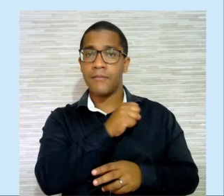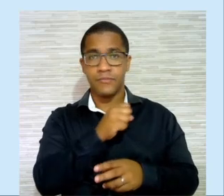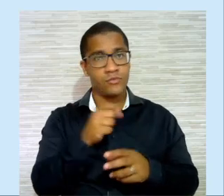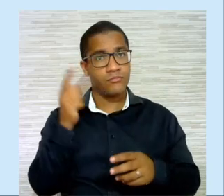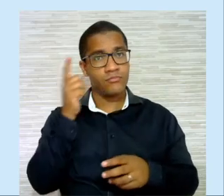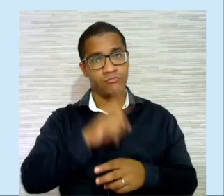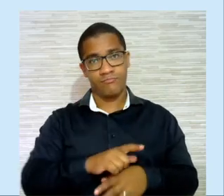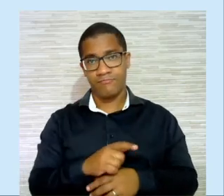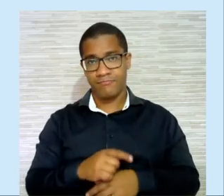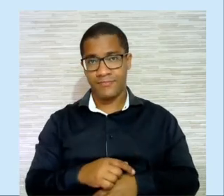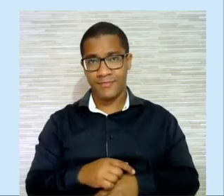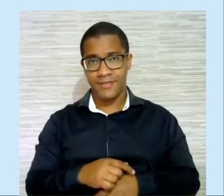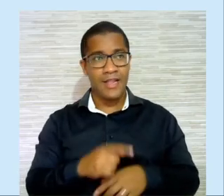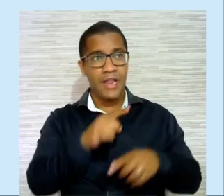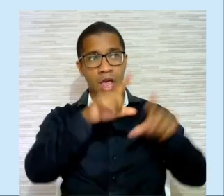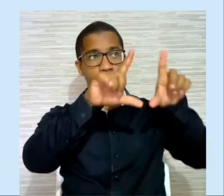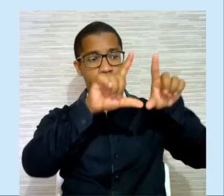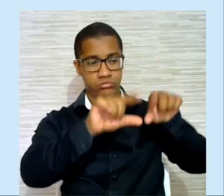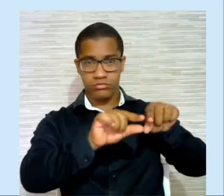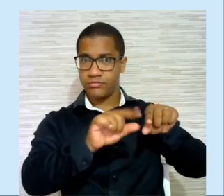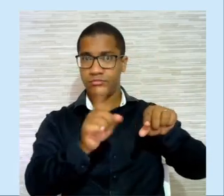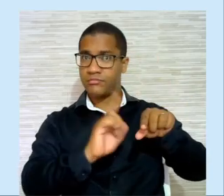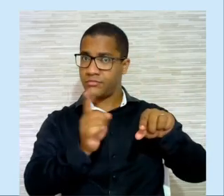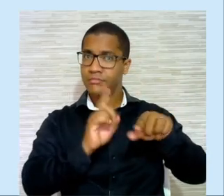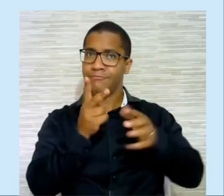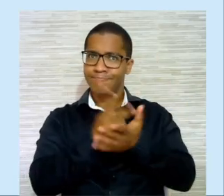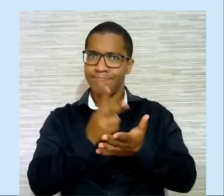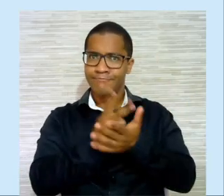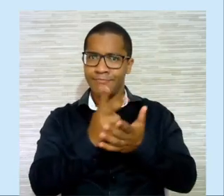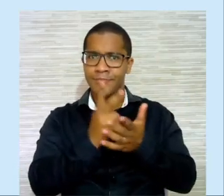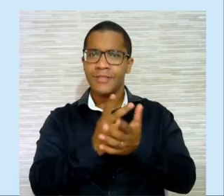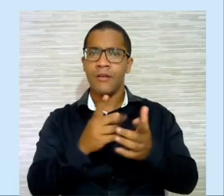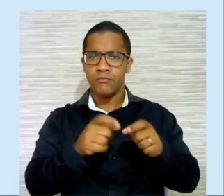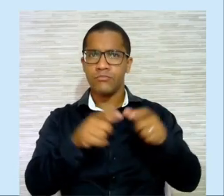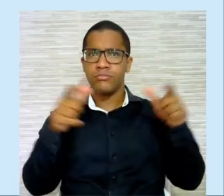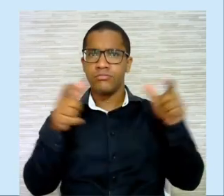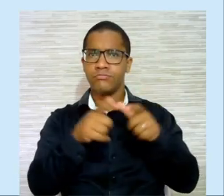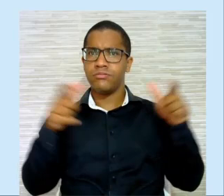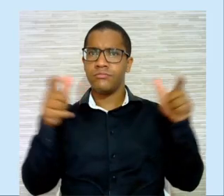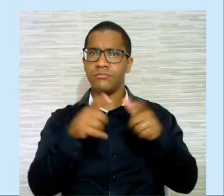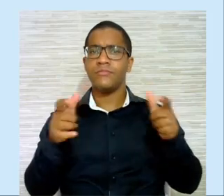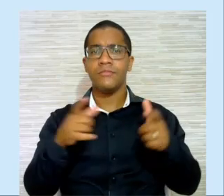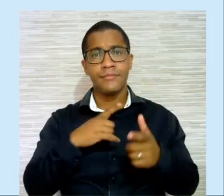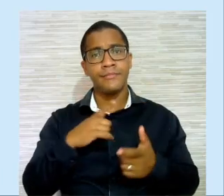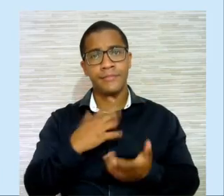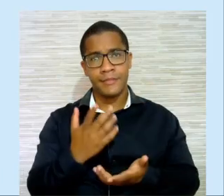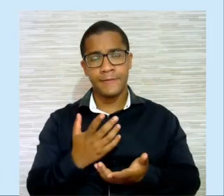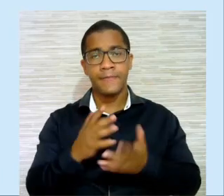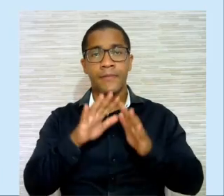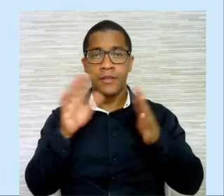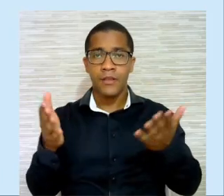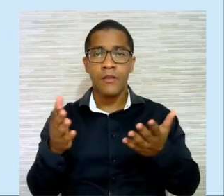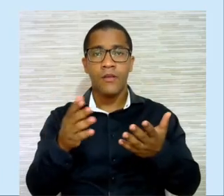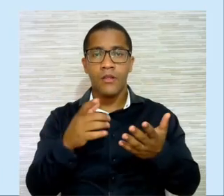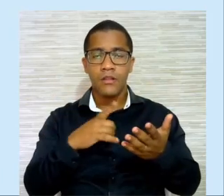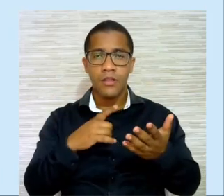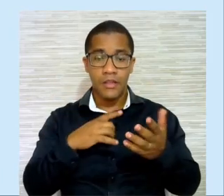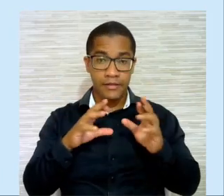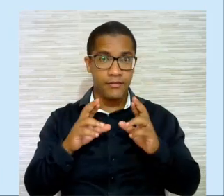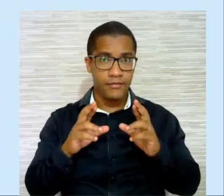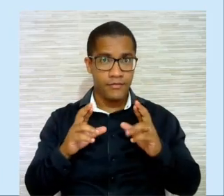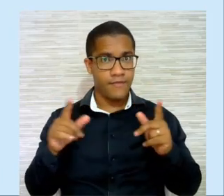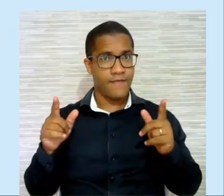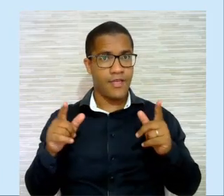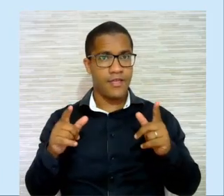com esses insumos, com esses produtos agrícolas. Ok, sexto ano. Então, o que a gente está falando? Que existe uma diferença